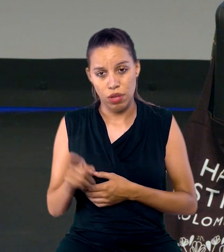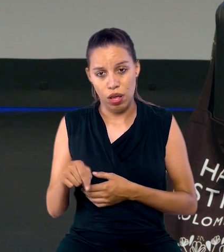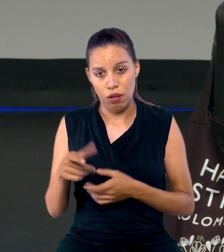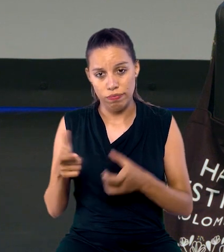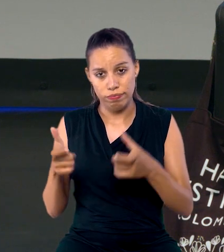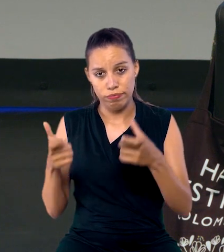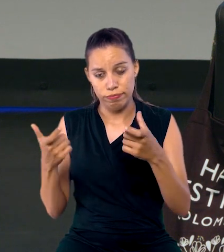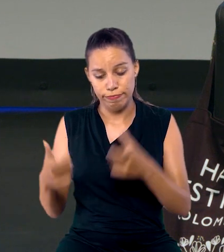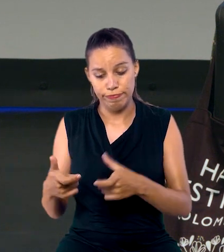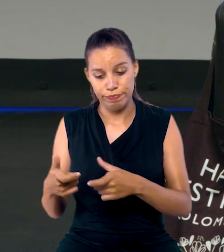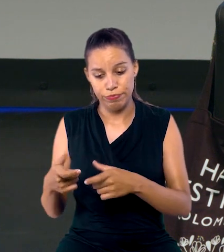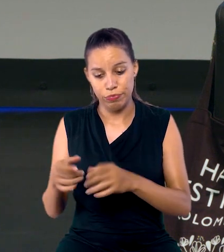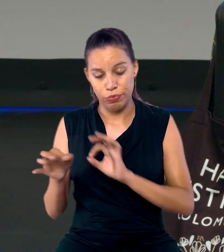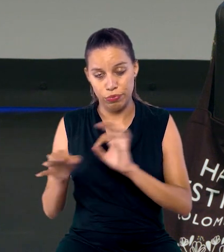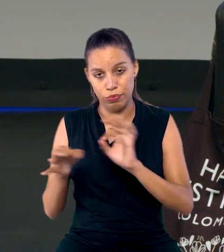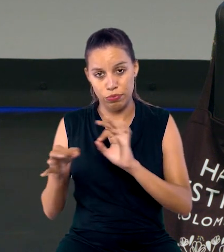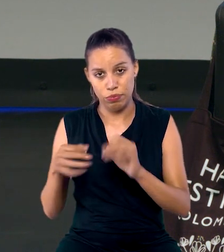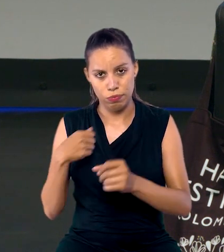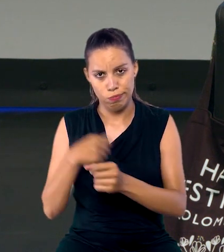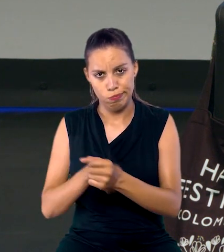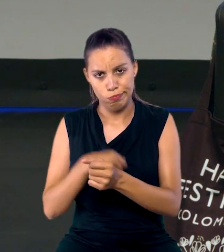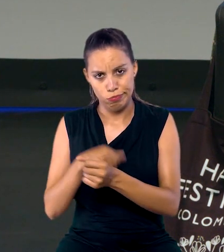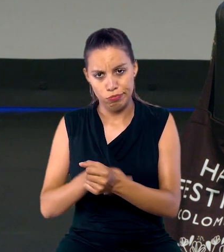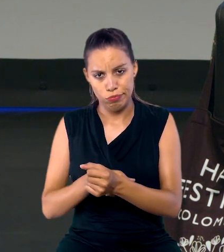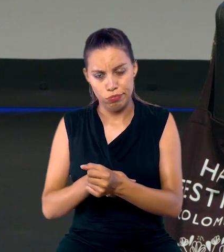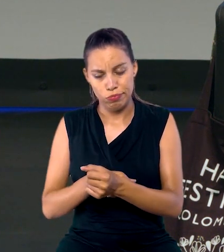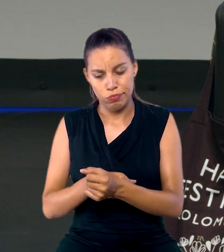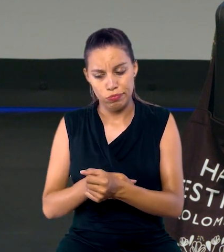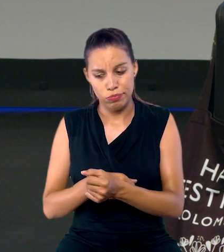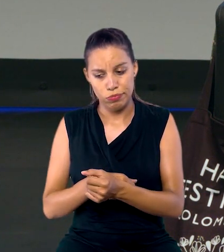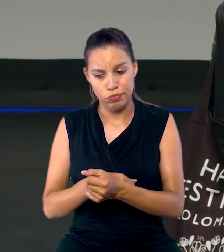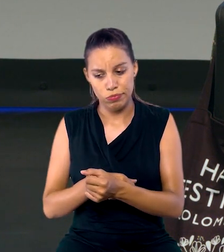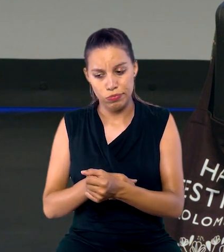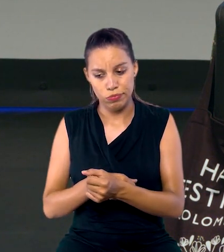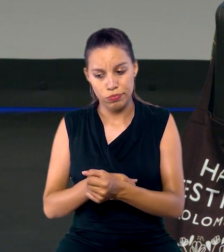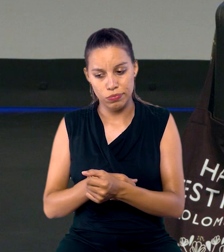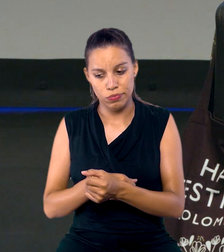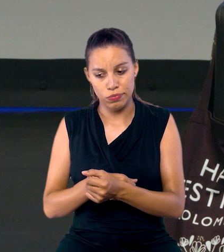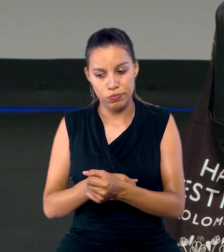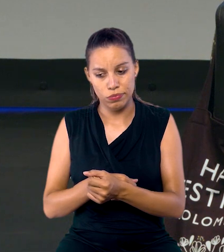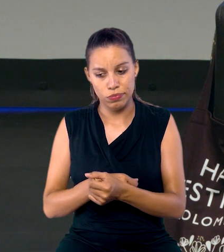que organizam, né, as nossas lutas, mas